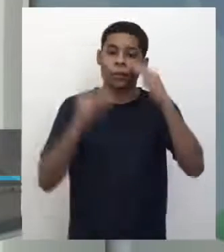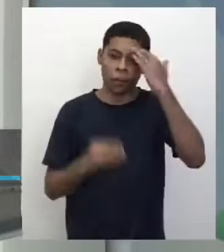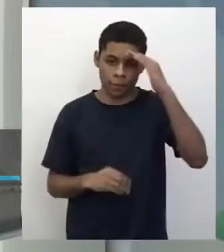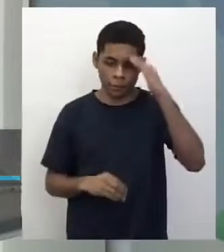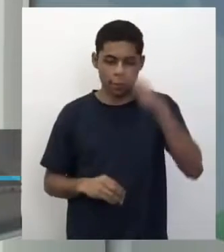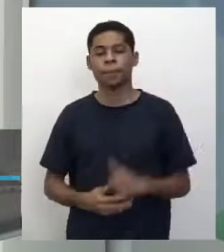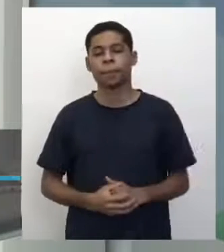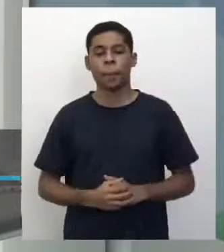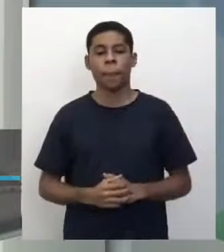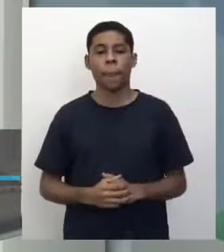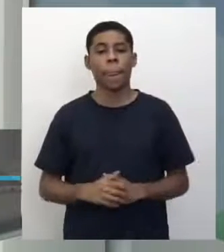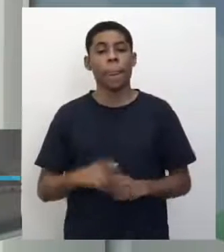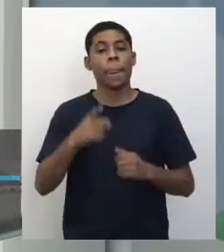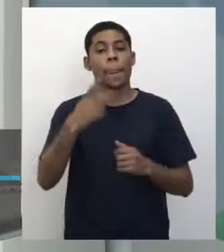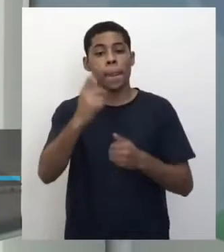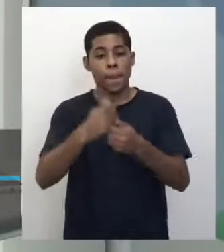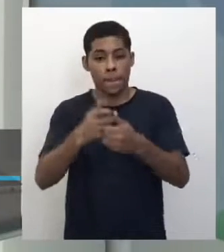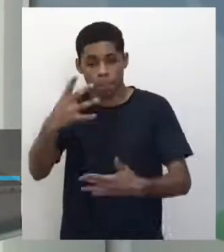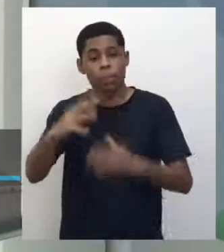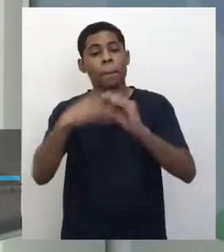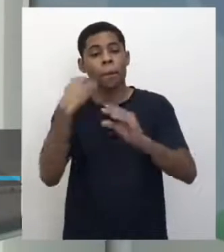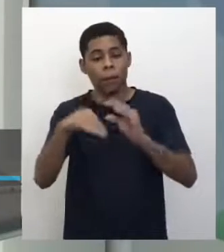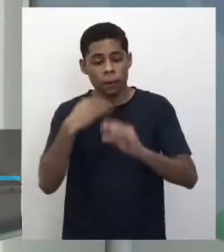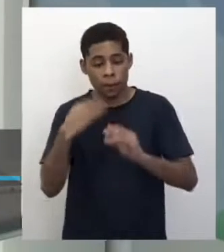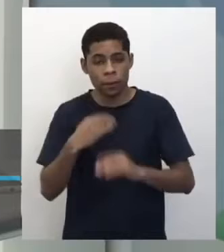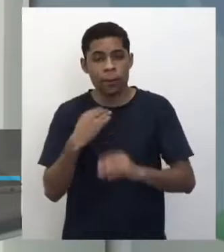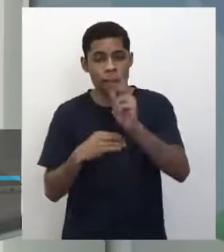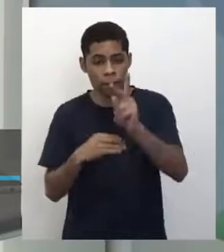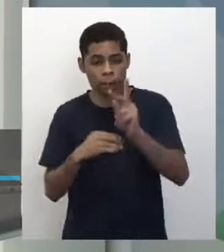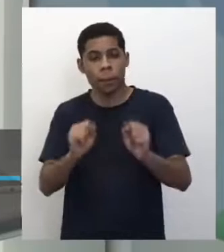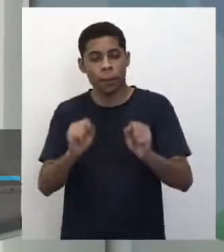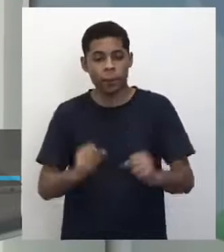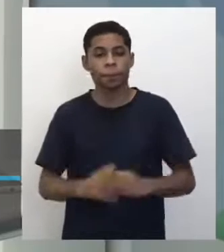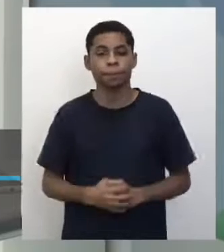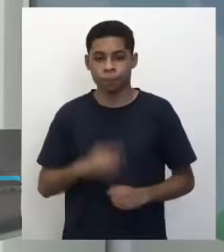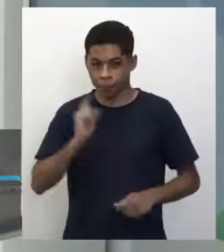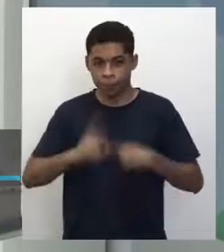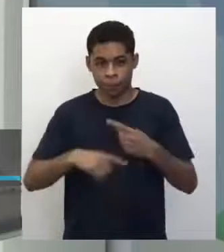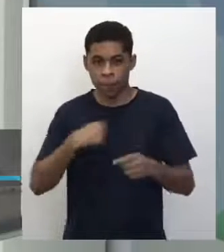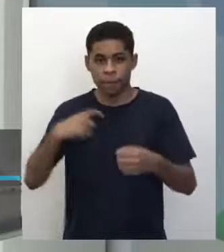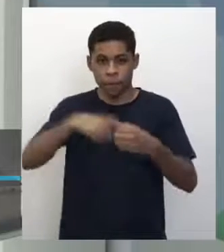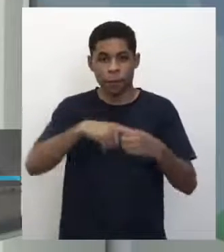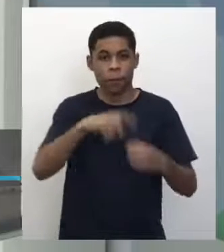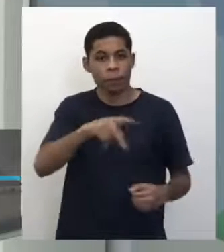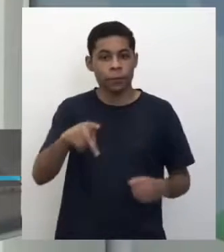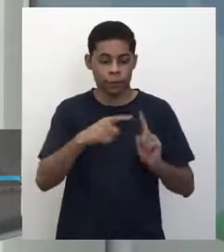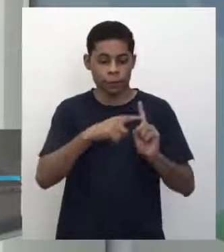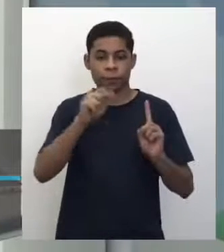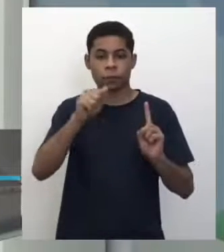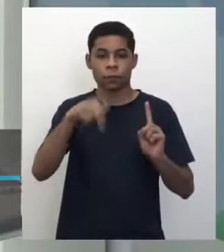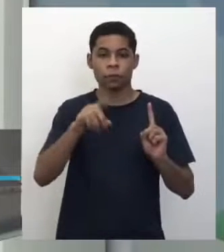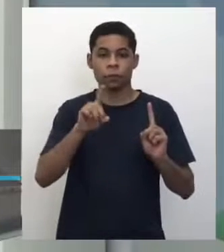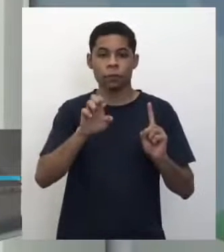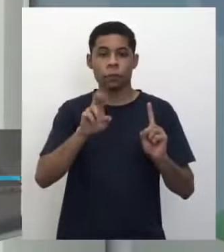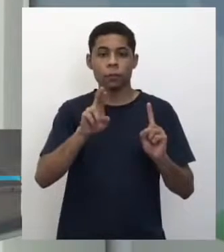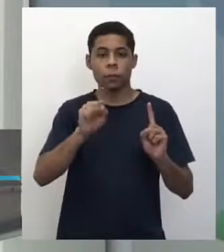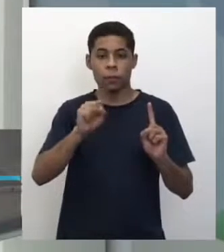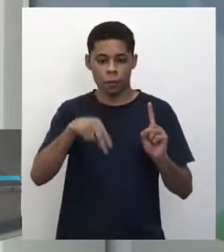melhor. Vai mandando aí as questões no chat, que já eu volto com o professor Anderson para ver o que tem mais